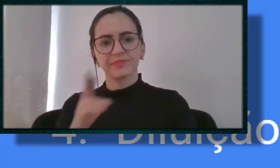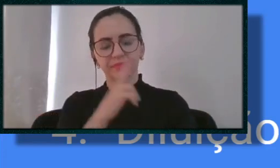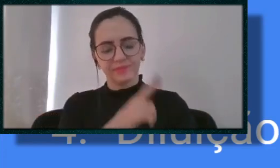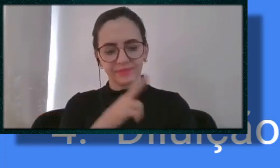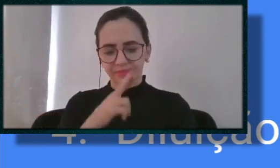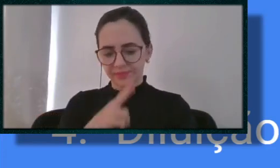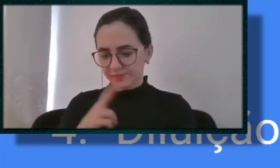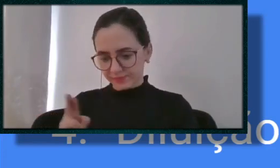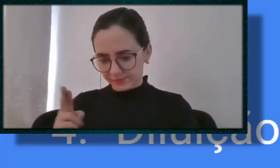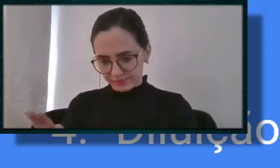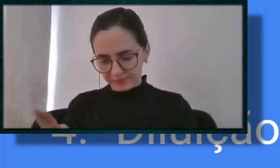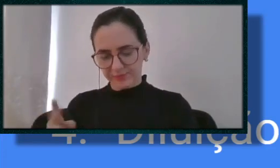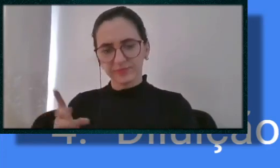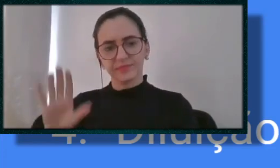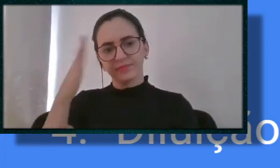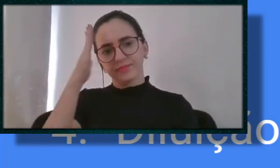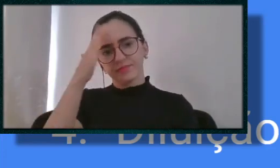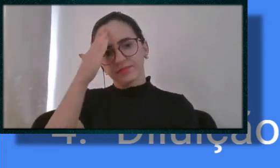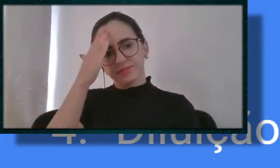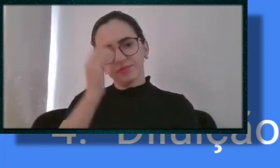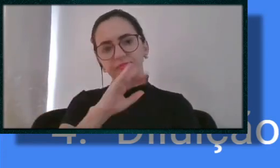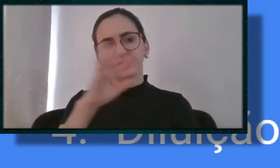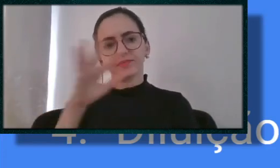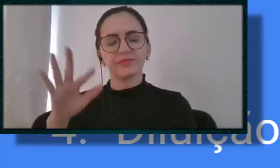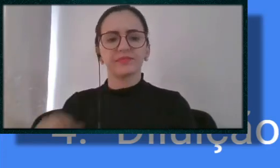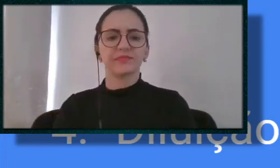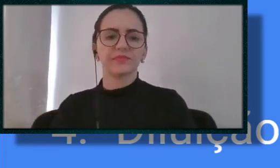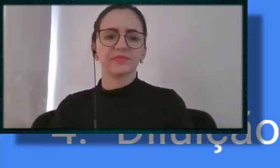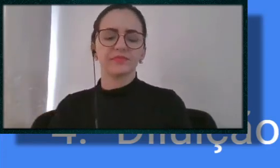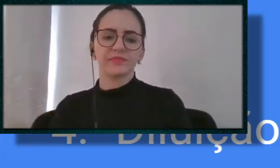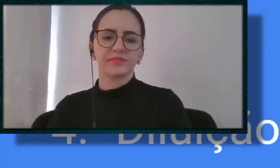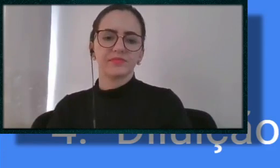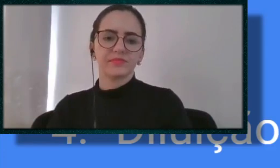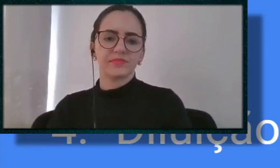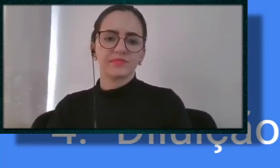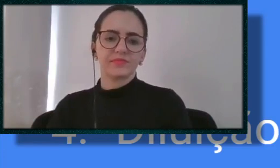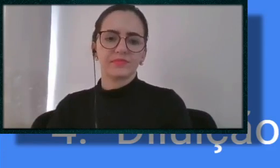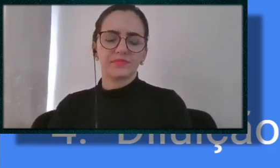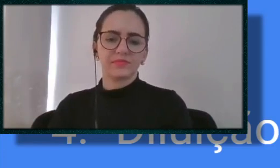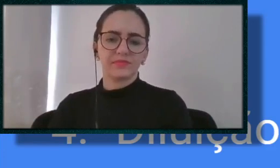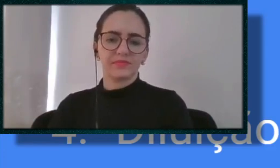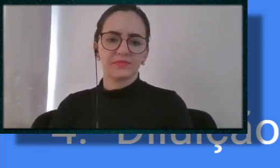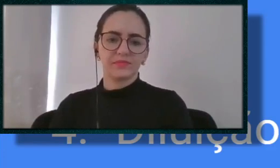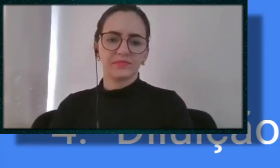Bastante coisinha, né? Pronto. S de K é aquele que reage